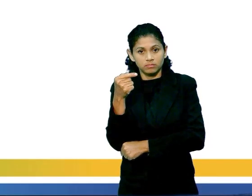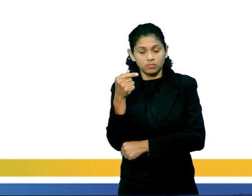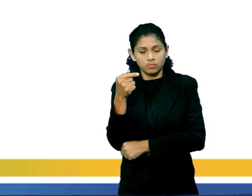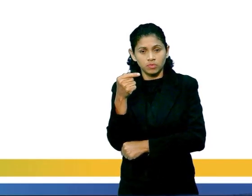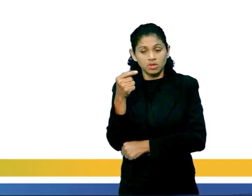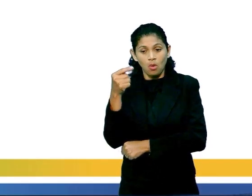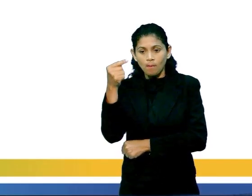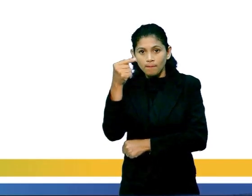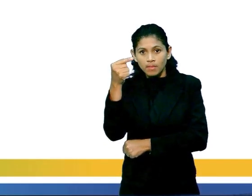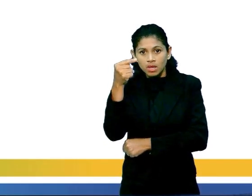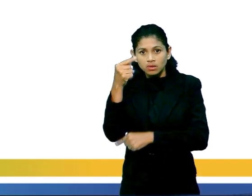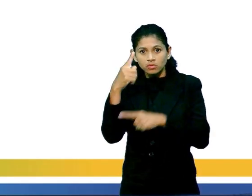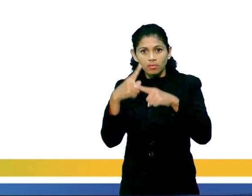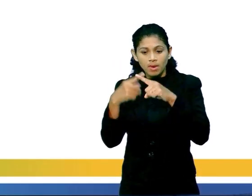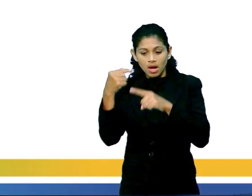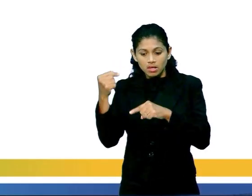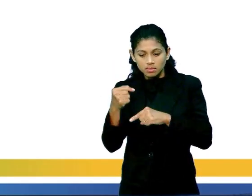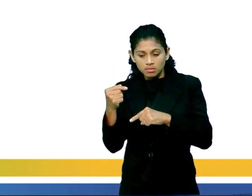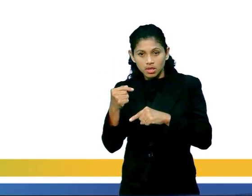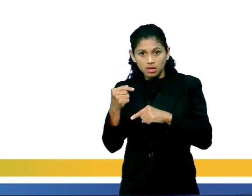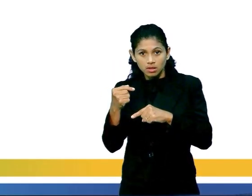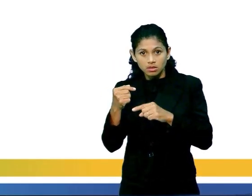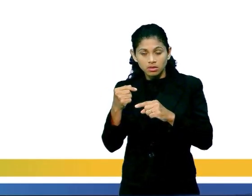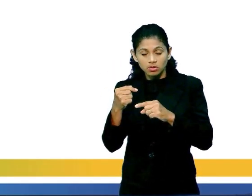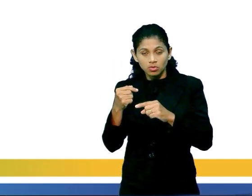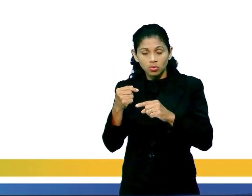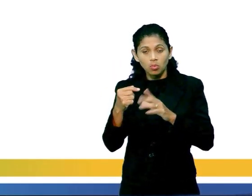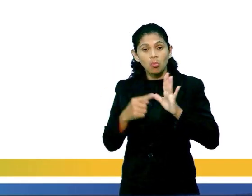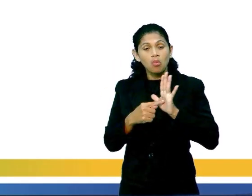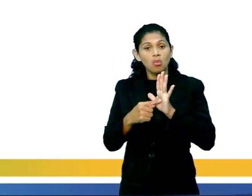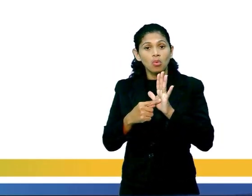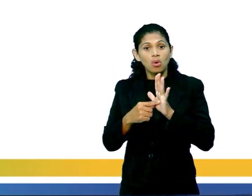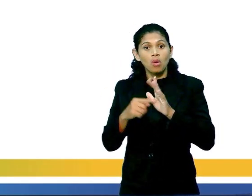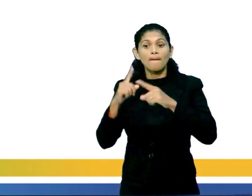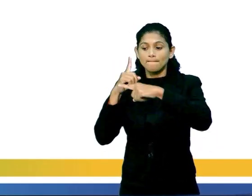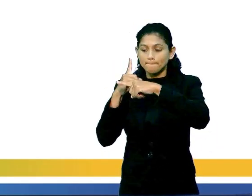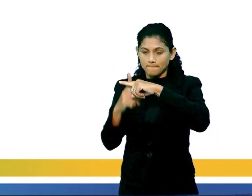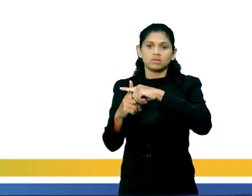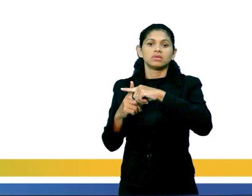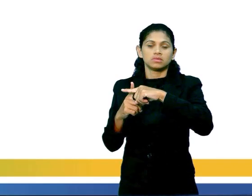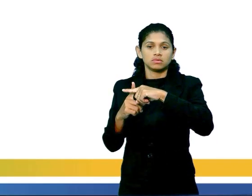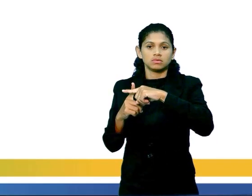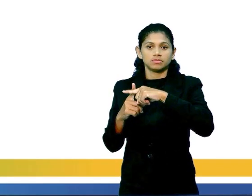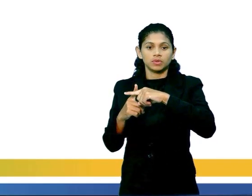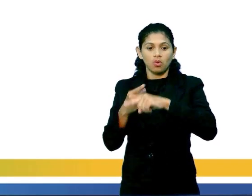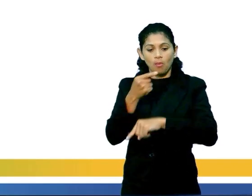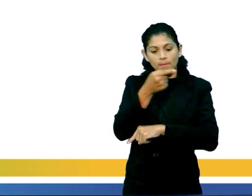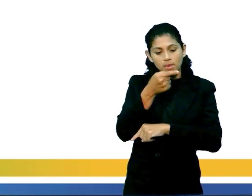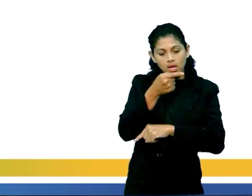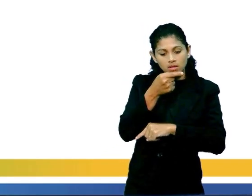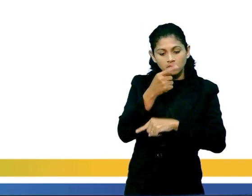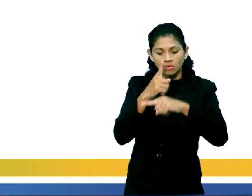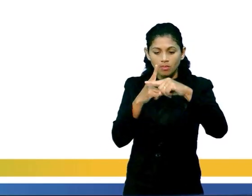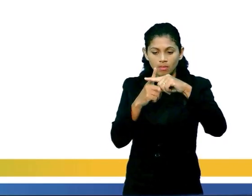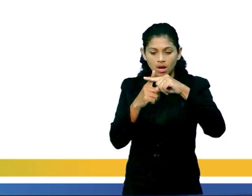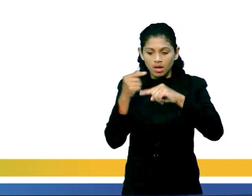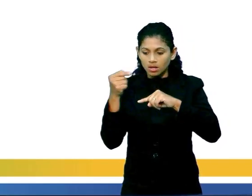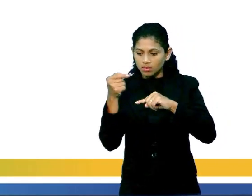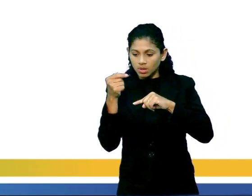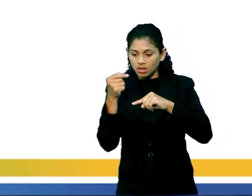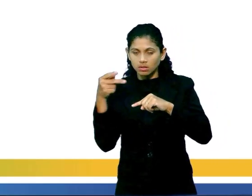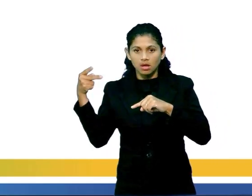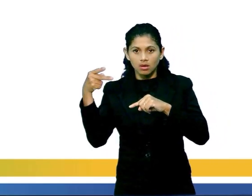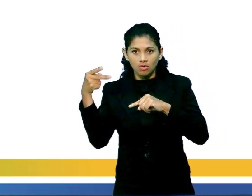menos é mais. Então, o resultado é positivo 7. A barra de